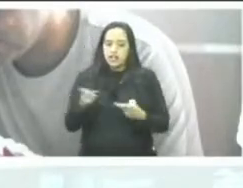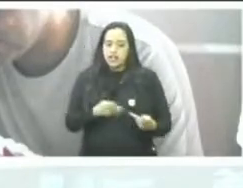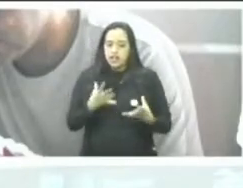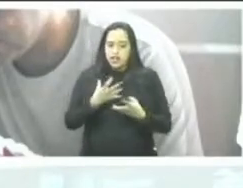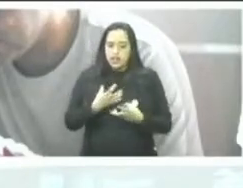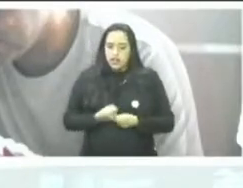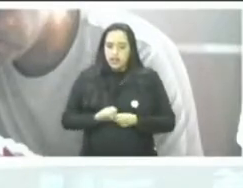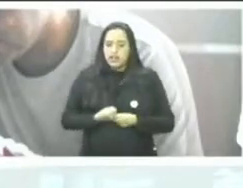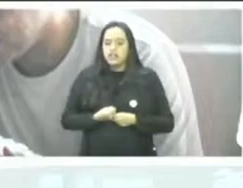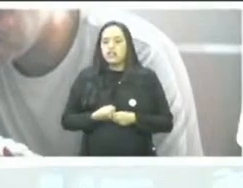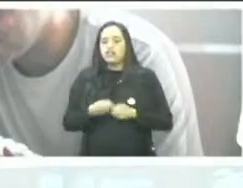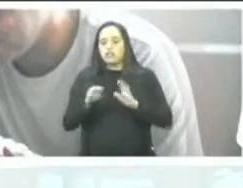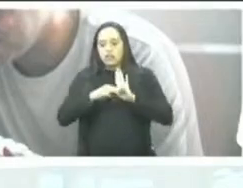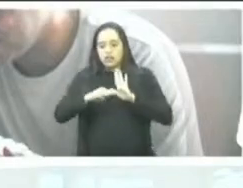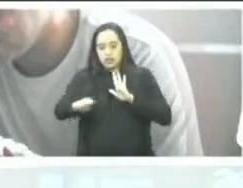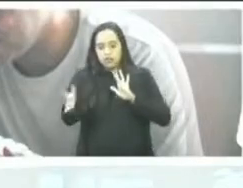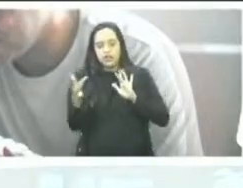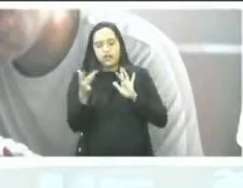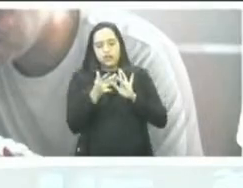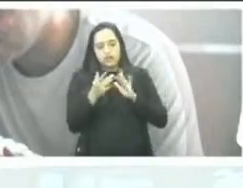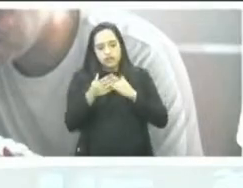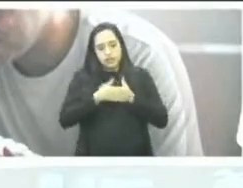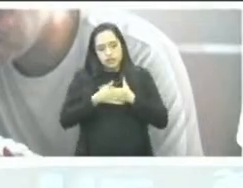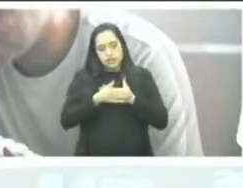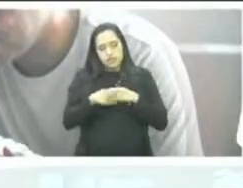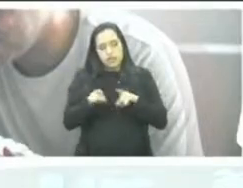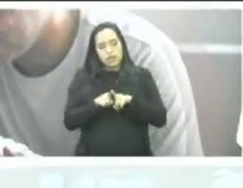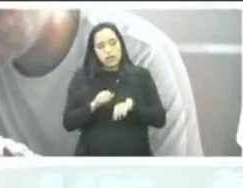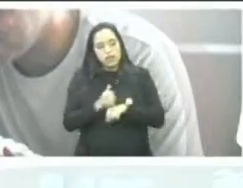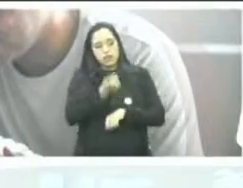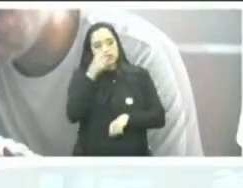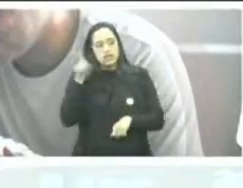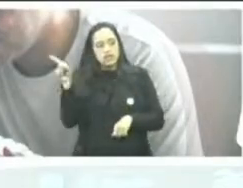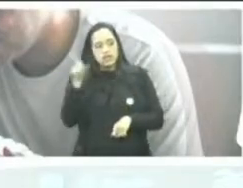Canguru, muito bem acolhido pelos profissionais ali daquele hospital.